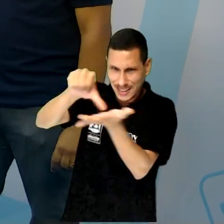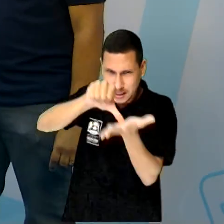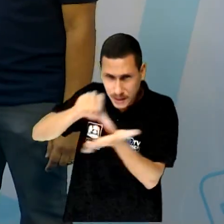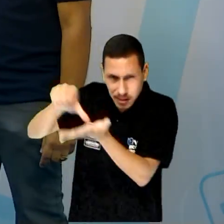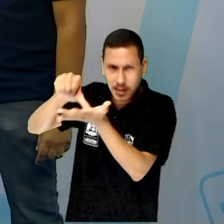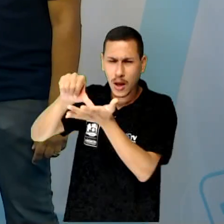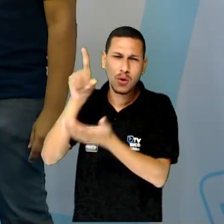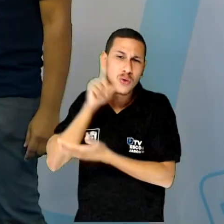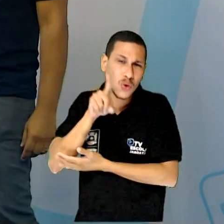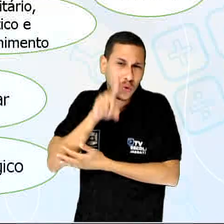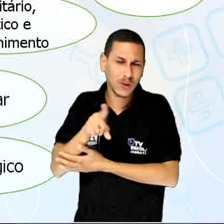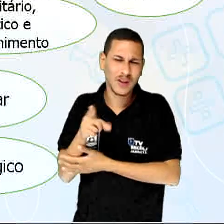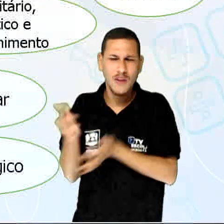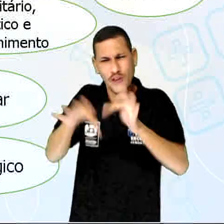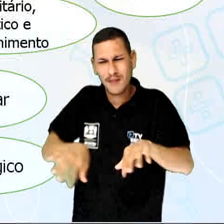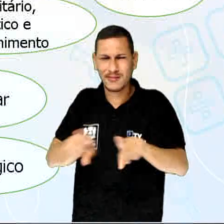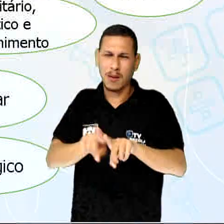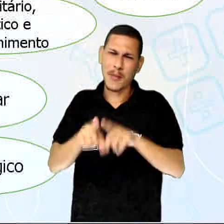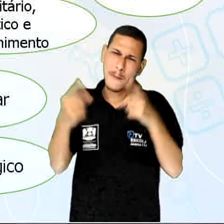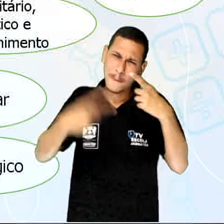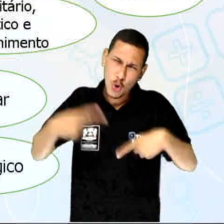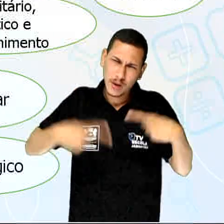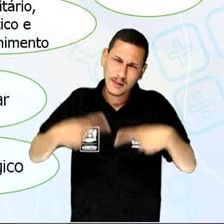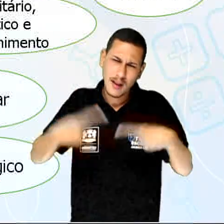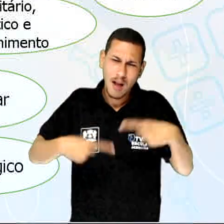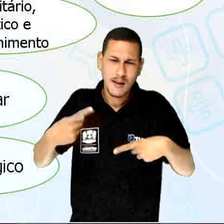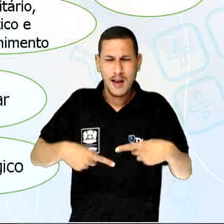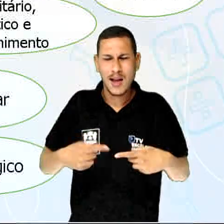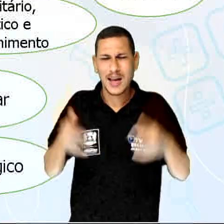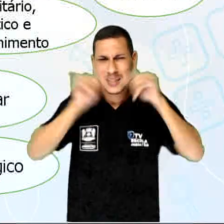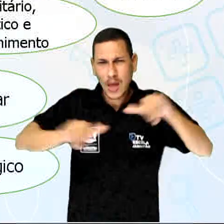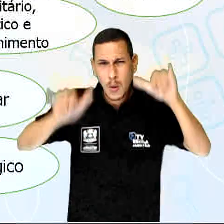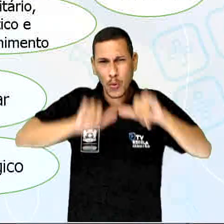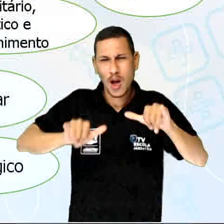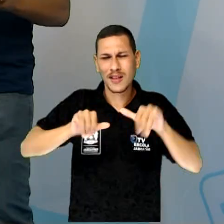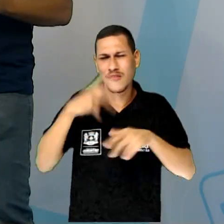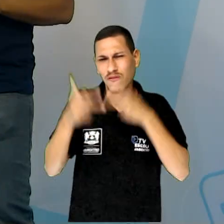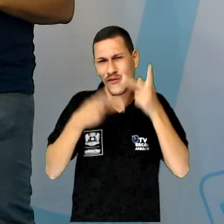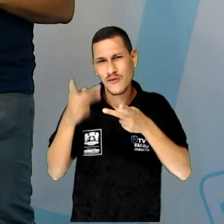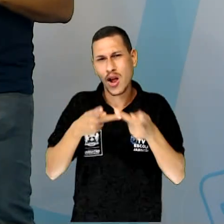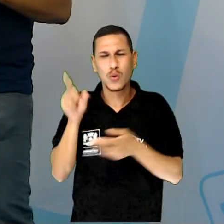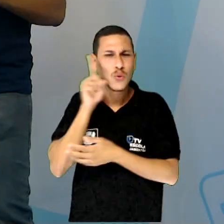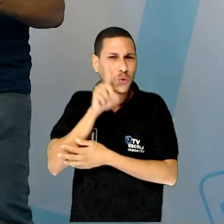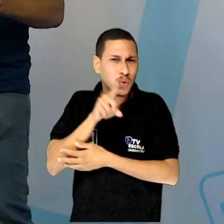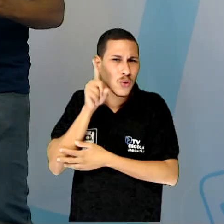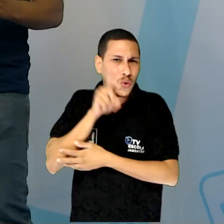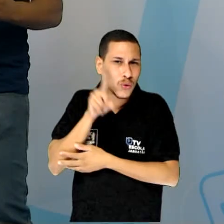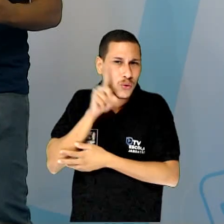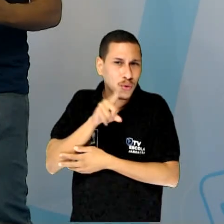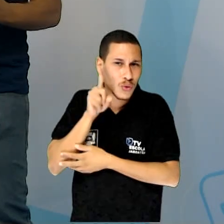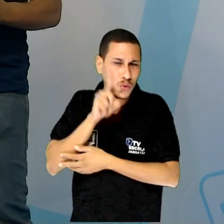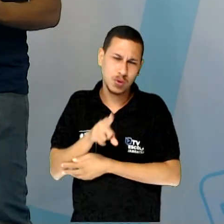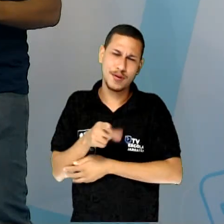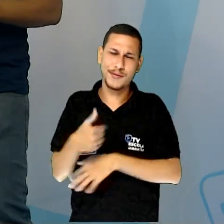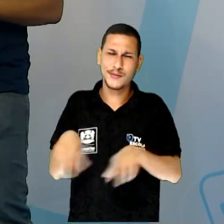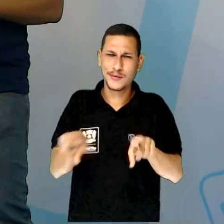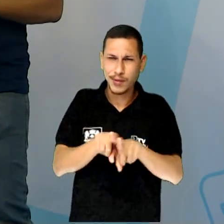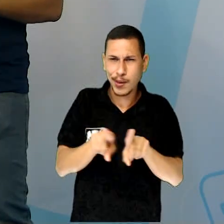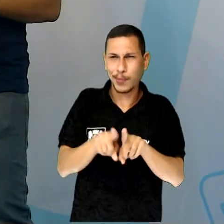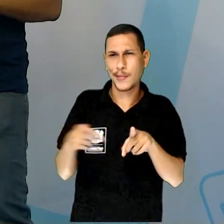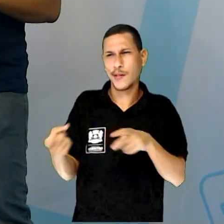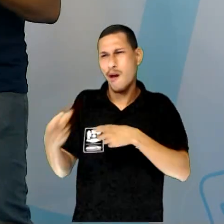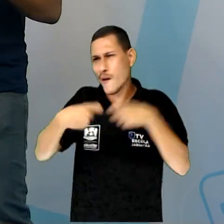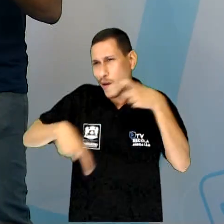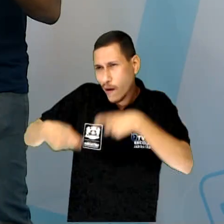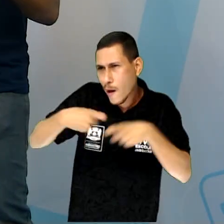fim, a questão política diplomática, né? Tem muita gente que diz que Estados Unidos costuma se meter em